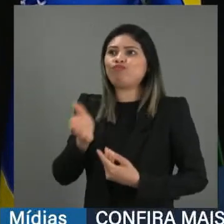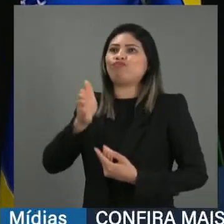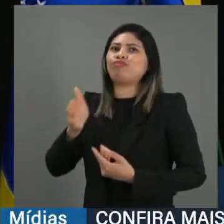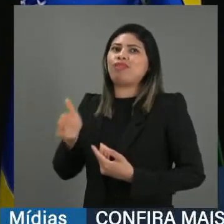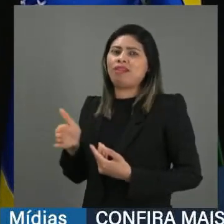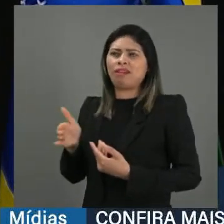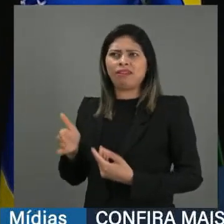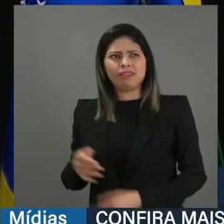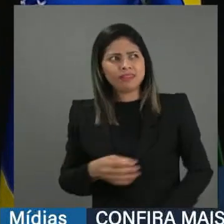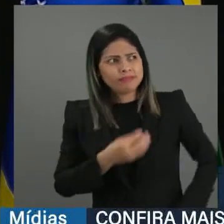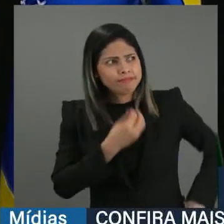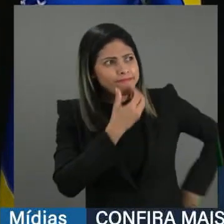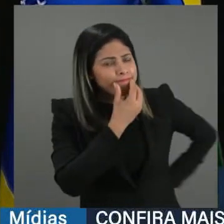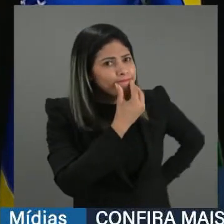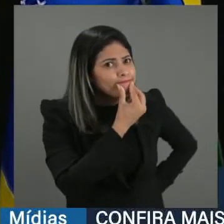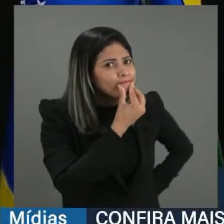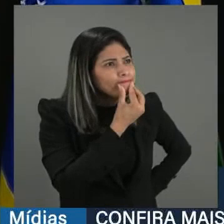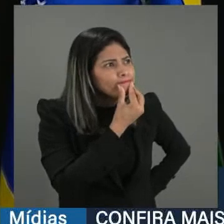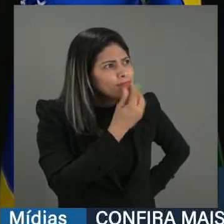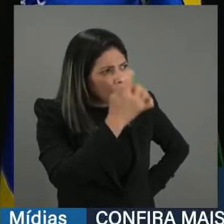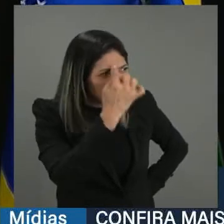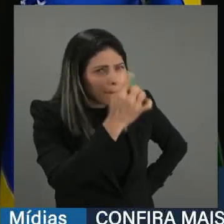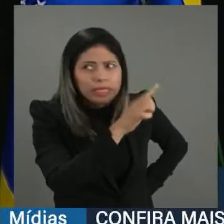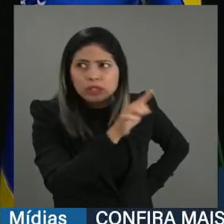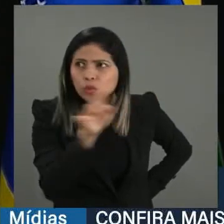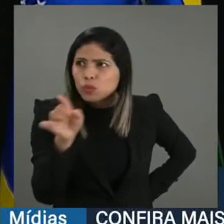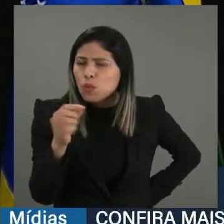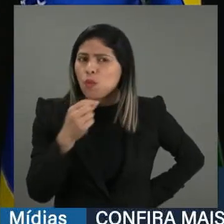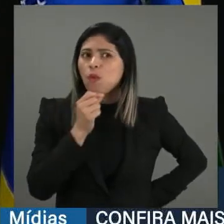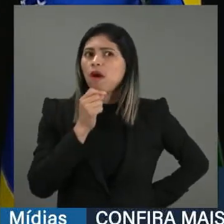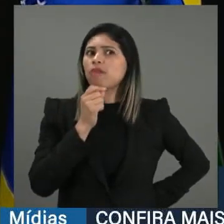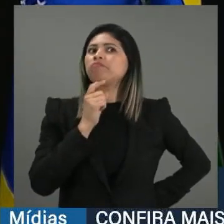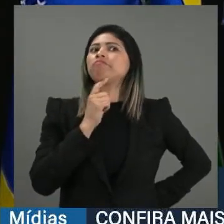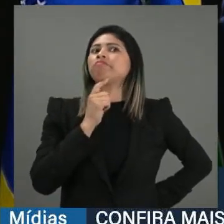Já pensou nisso? Não, o doutor Irã,